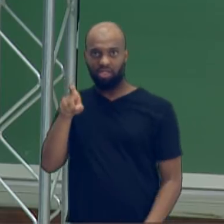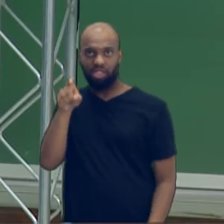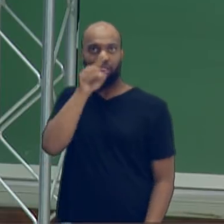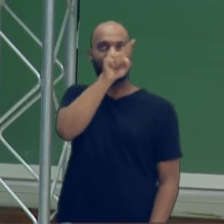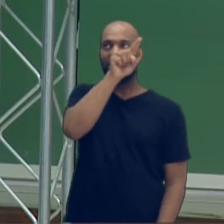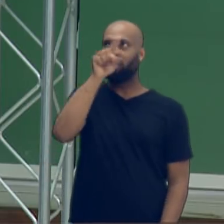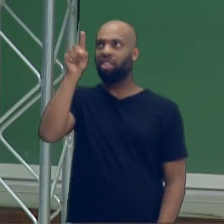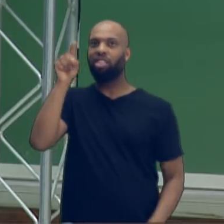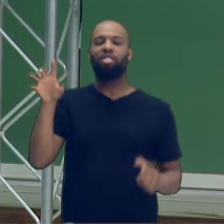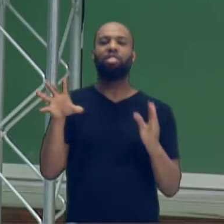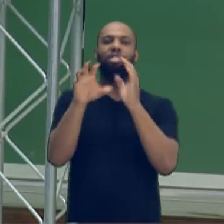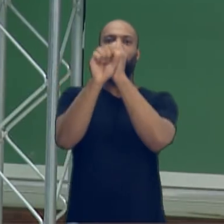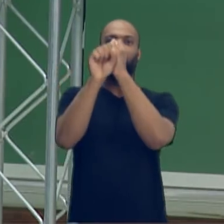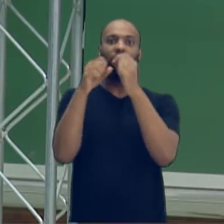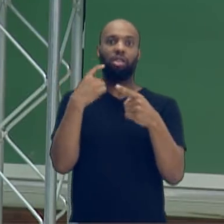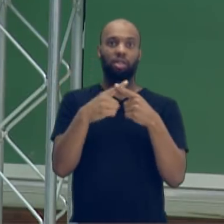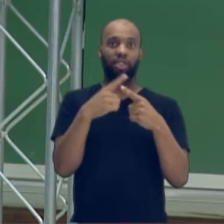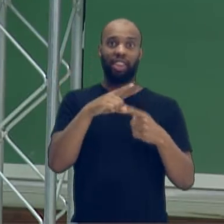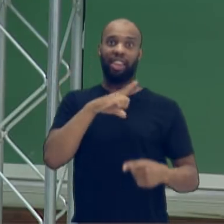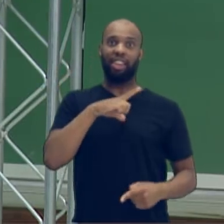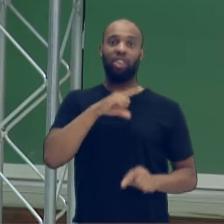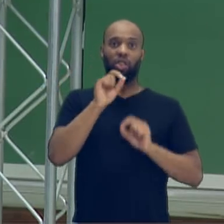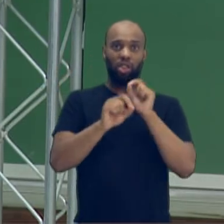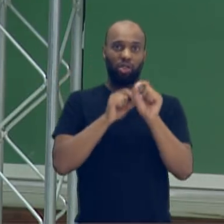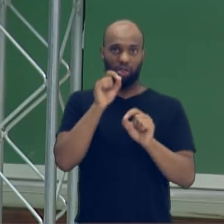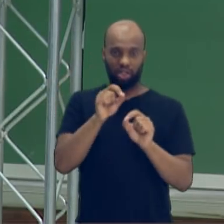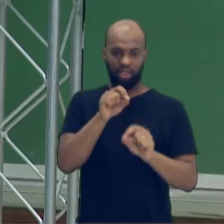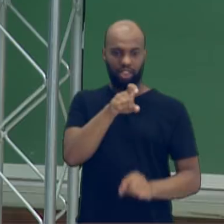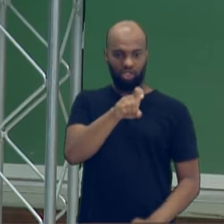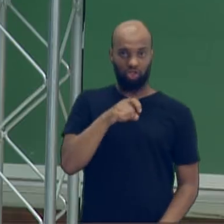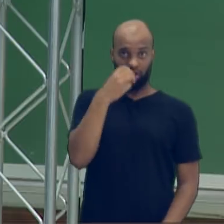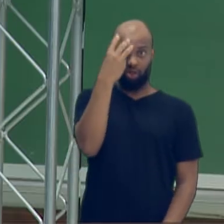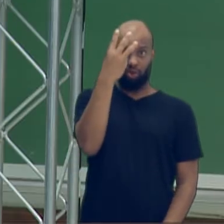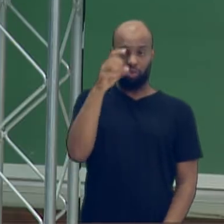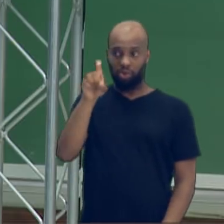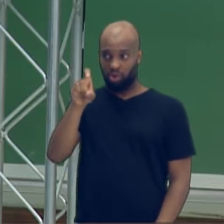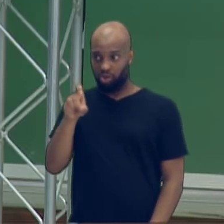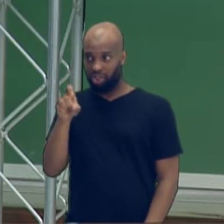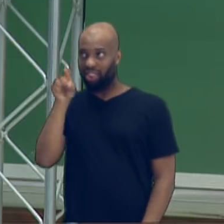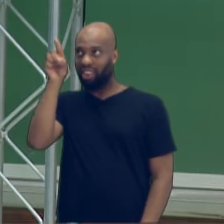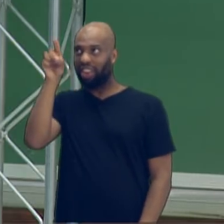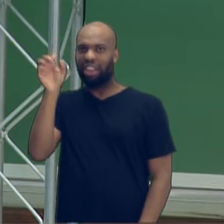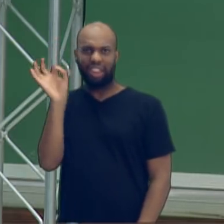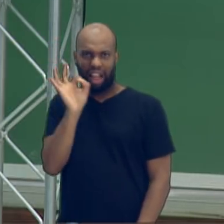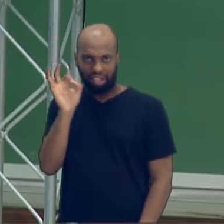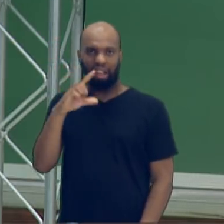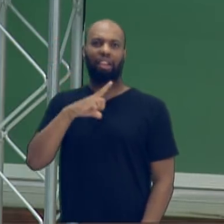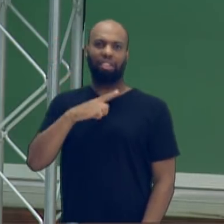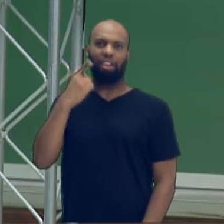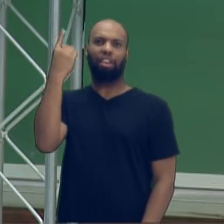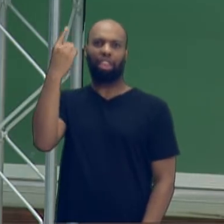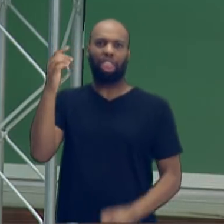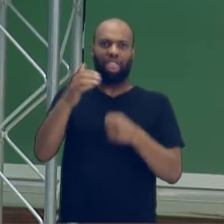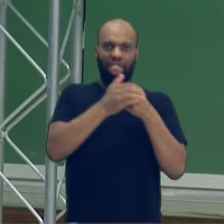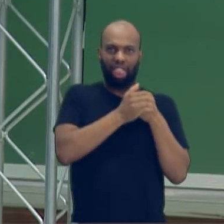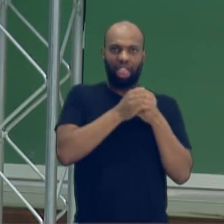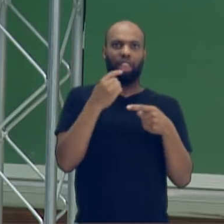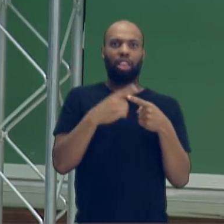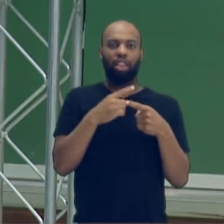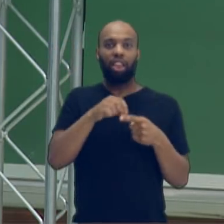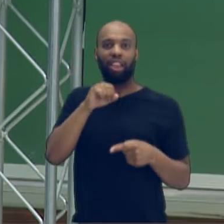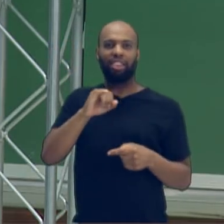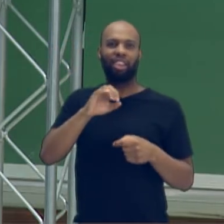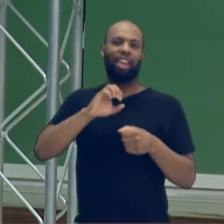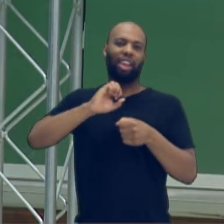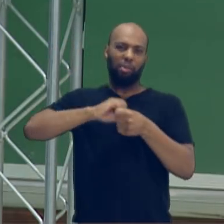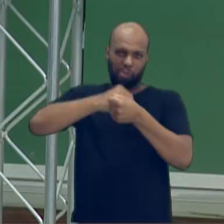x. Lembrando que esse x ele tem expoente 1, e nesse caso a gente lembra lá da propriedade de potenciação, na multiplicação no